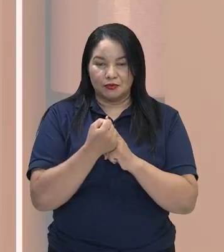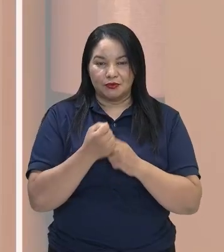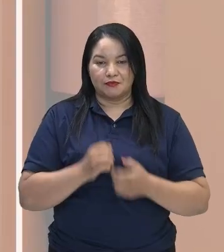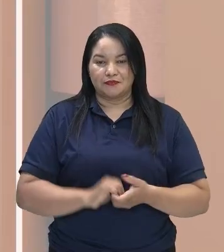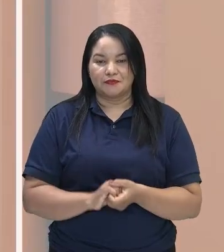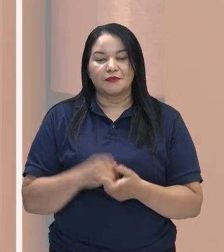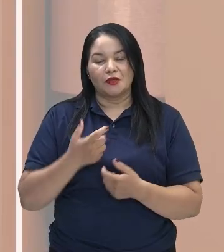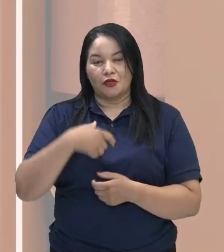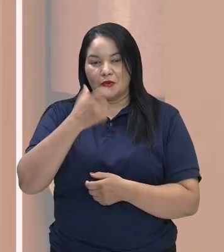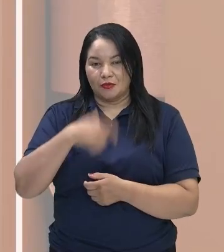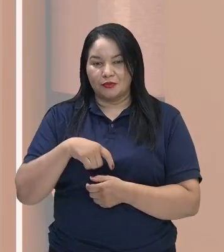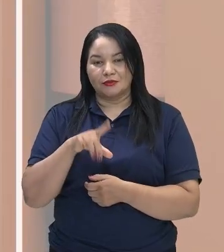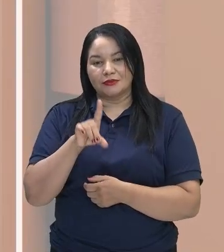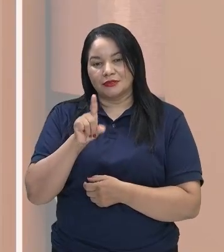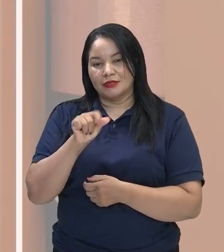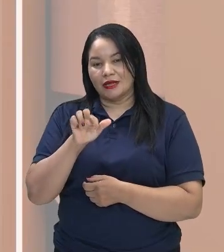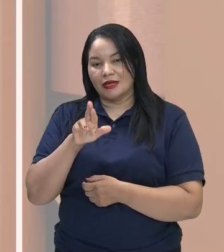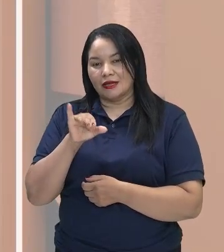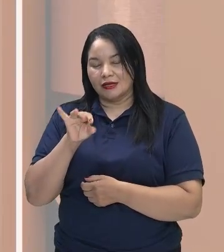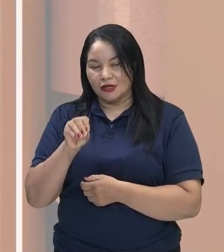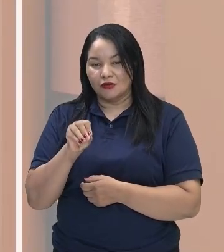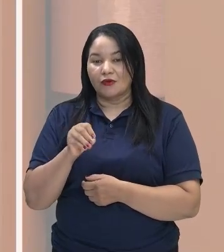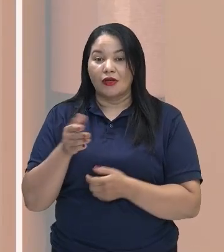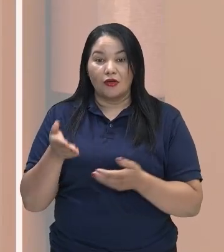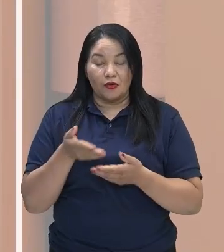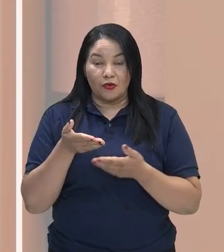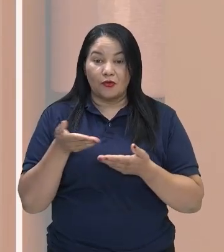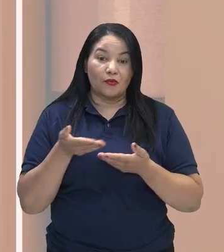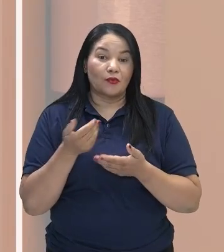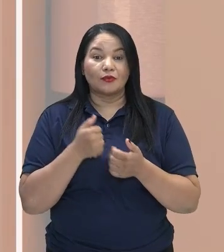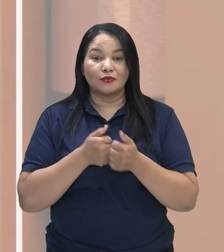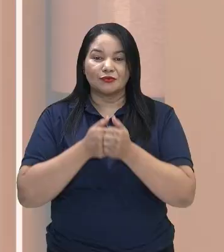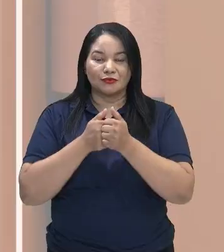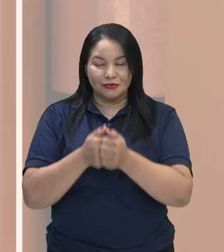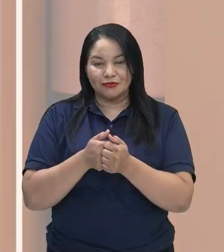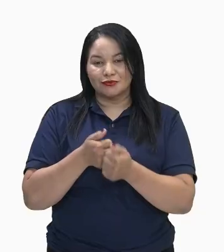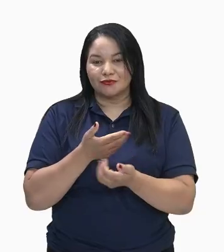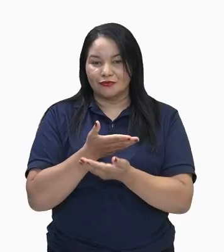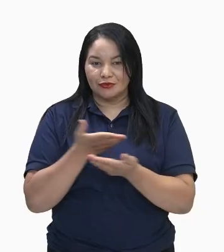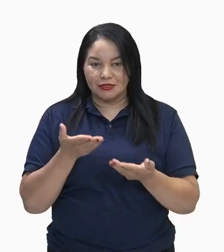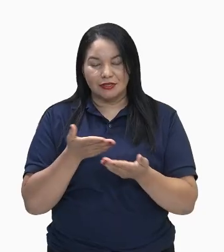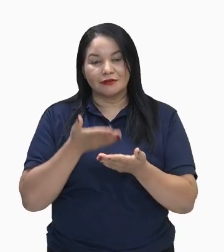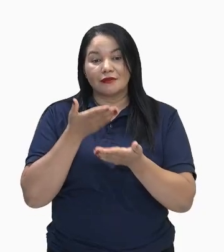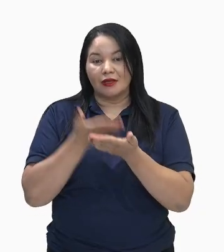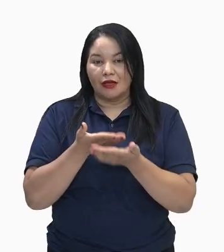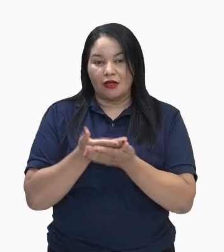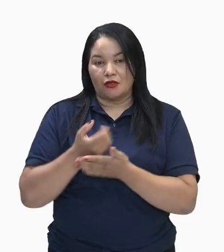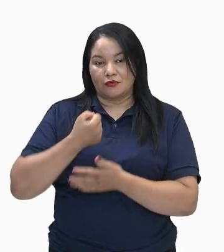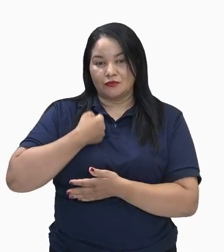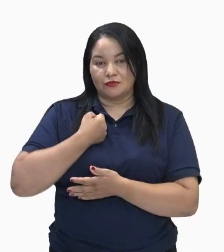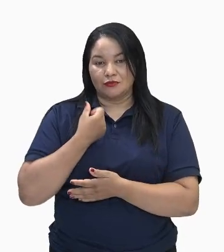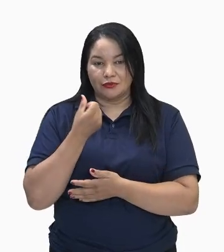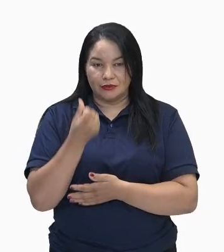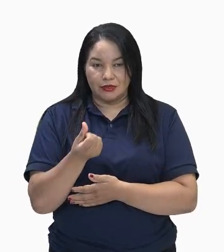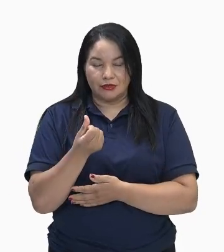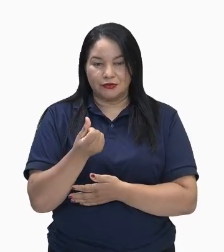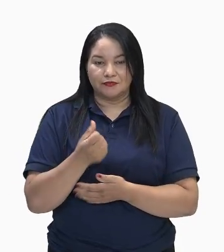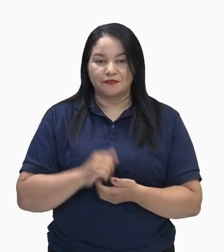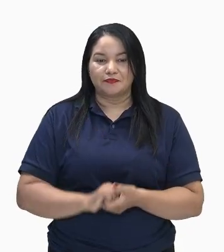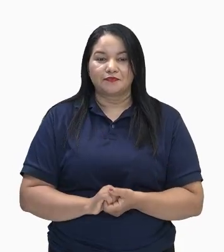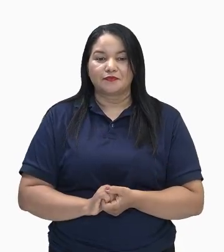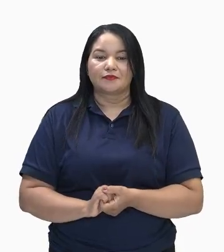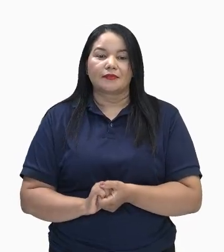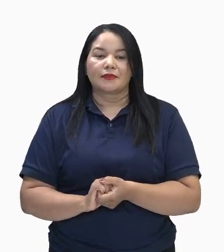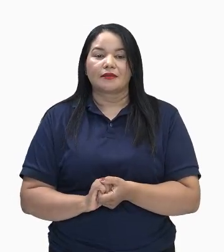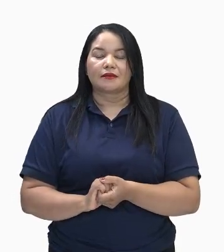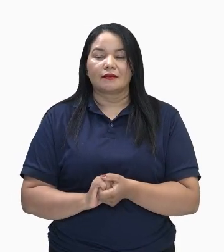sou o professor Dário Pinheiro e vou estar com vocês nesta aula de número 6, que